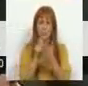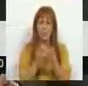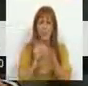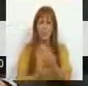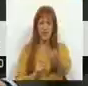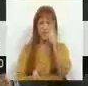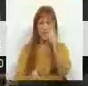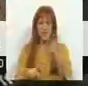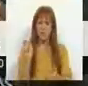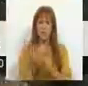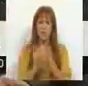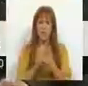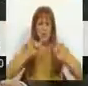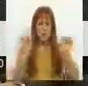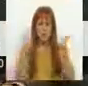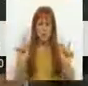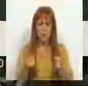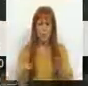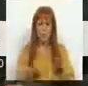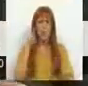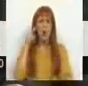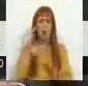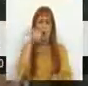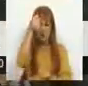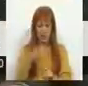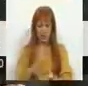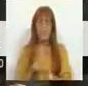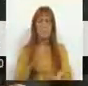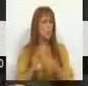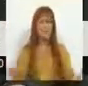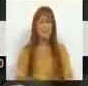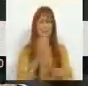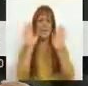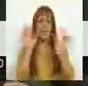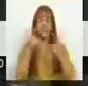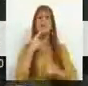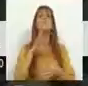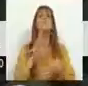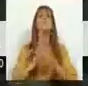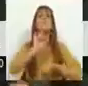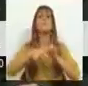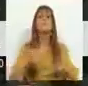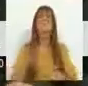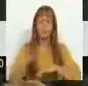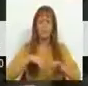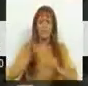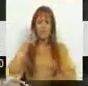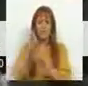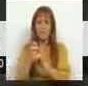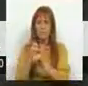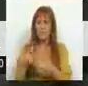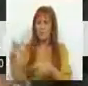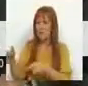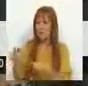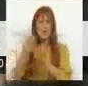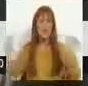pontos. São pontos muito sucintos, muito objetivos, muito claros, que dizem respeito à realização de uma auditoria